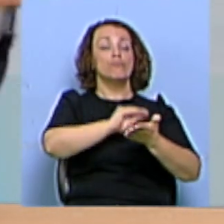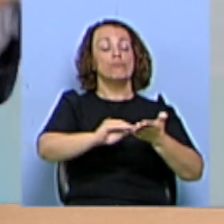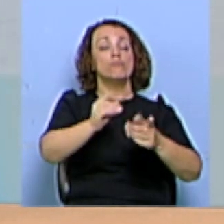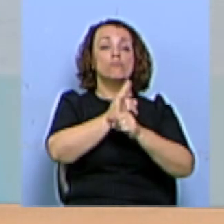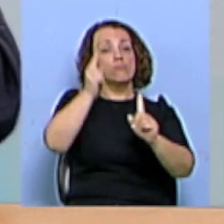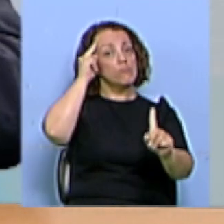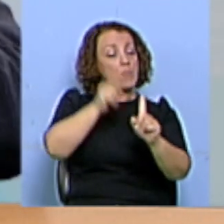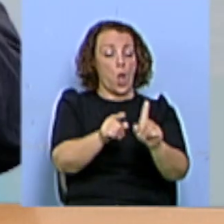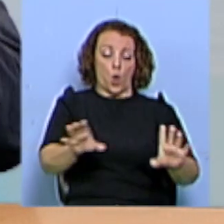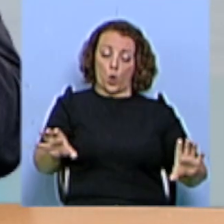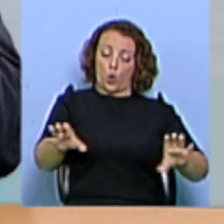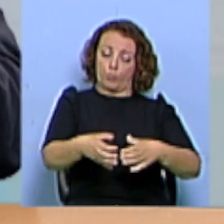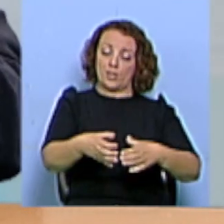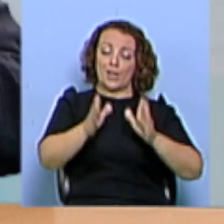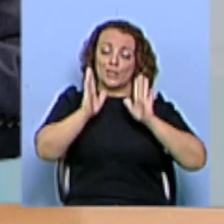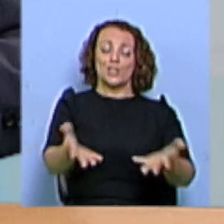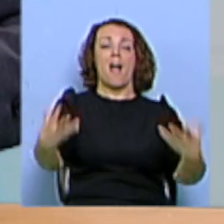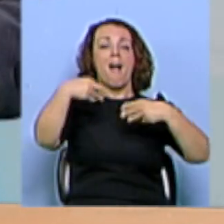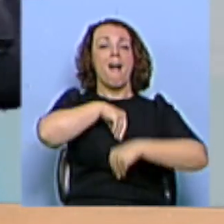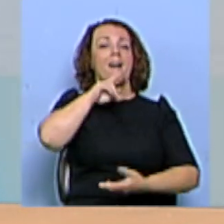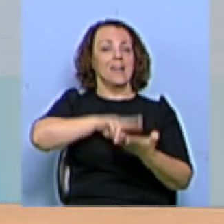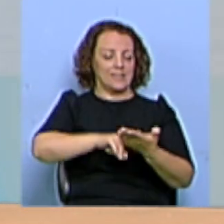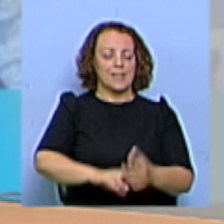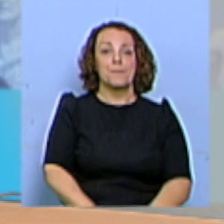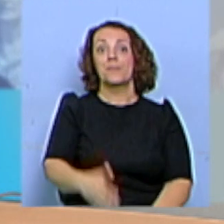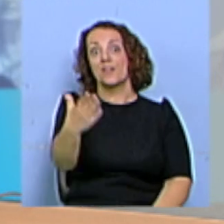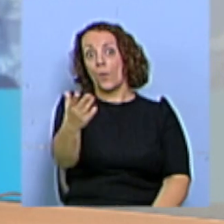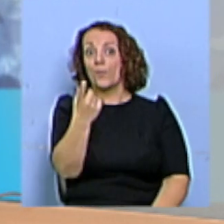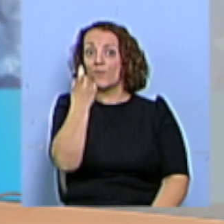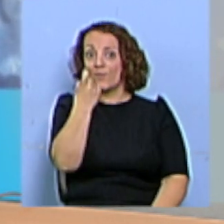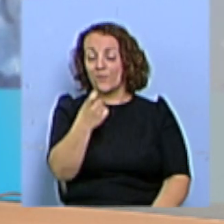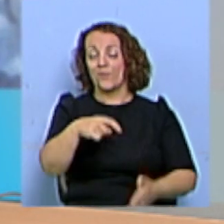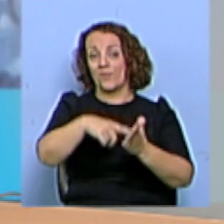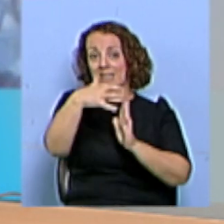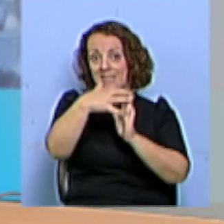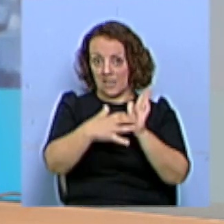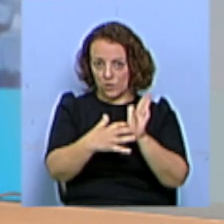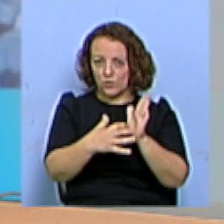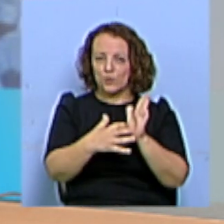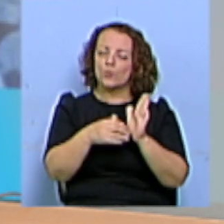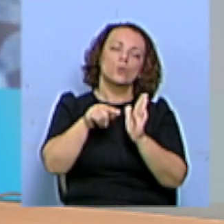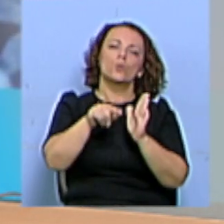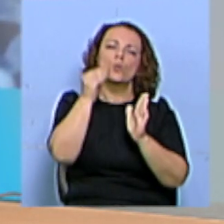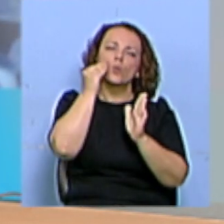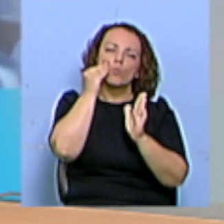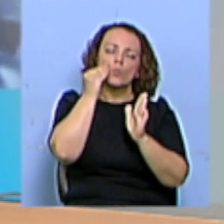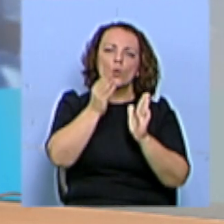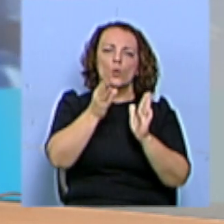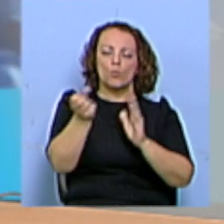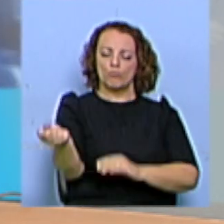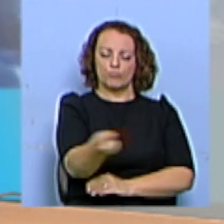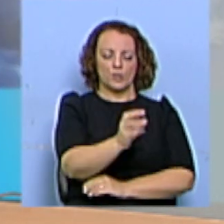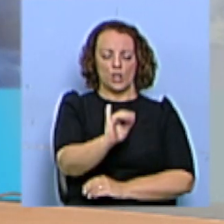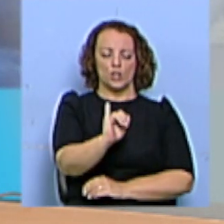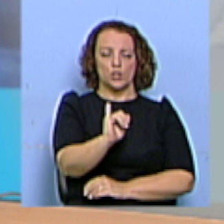comunidade concreta que já vive esta realidade. E pedir-lhe ainda, a partir deste texto, aquela atitude que os discípulos têm diante de